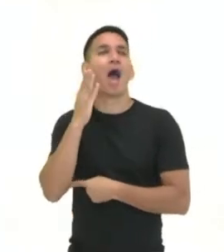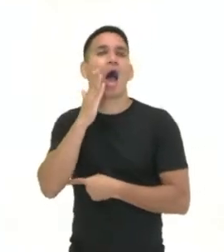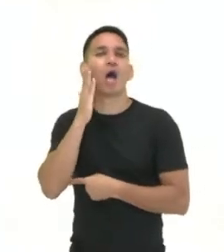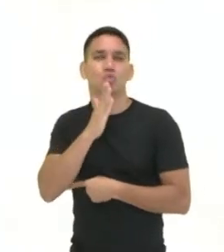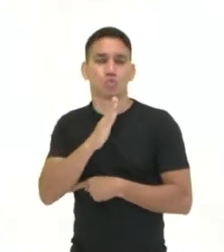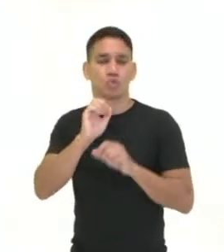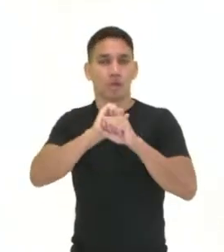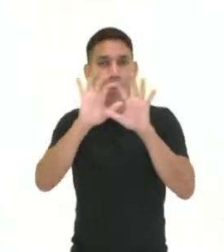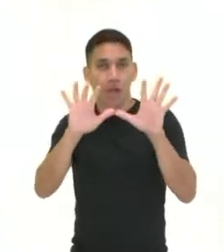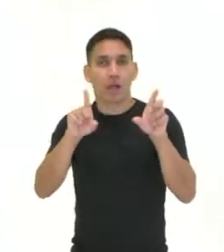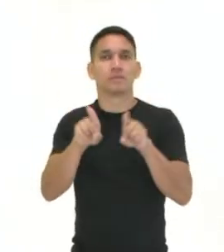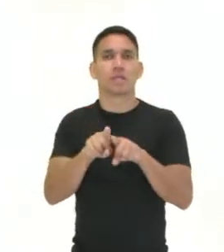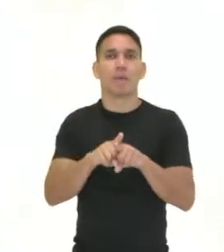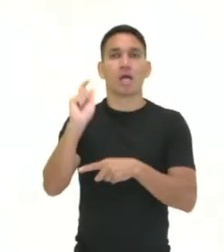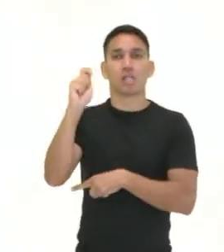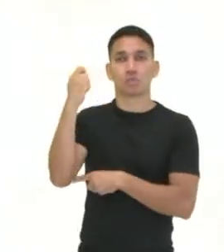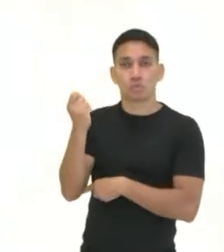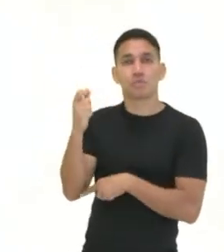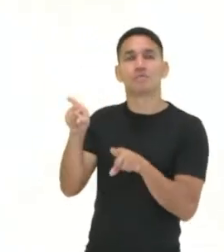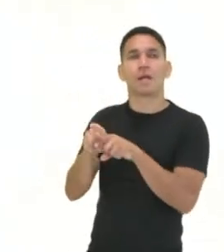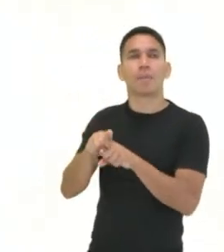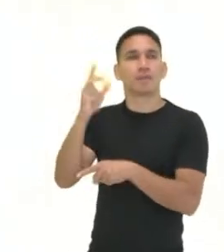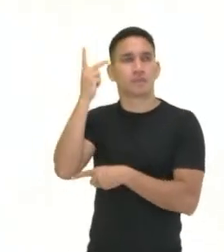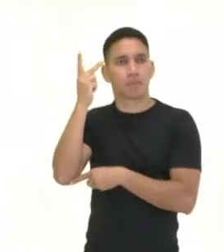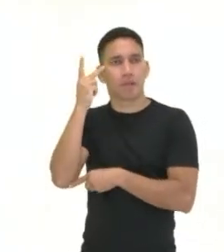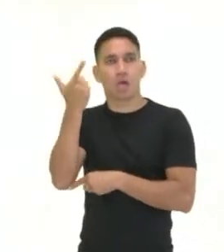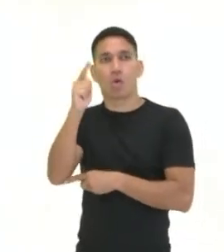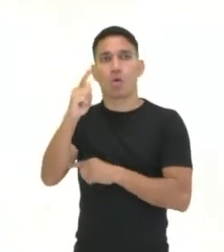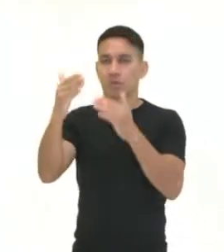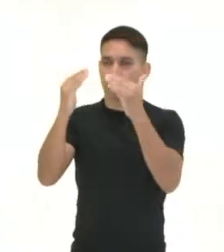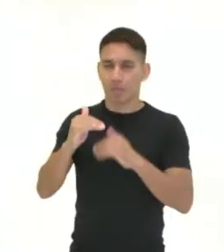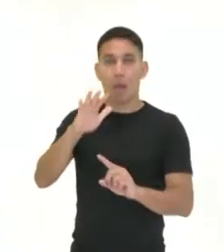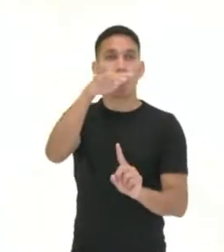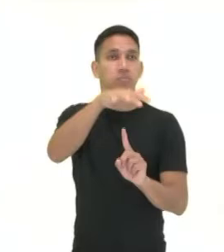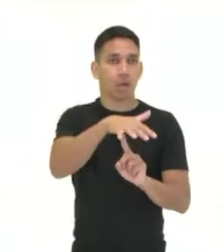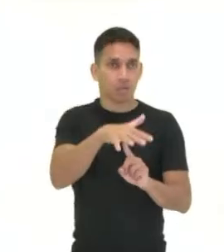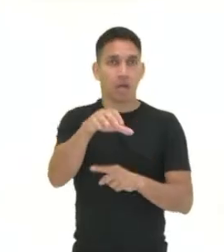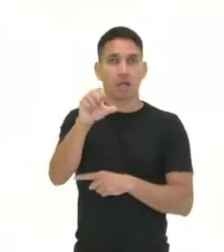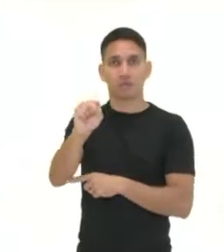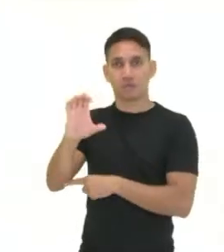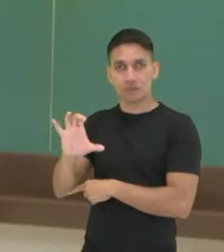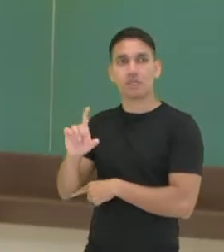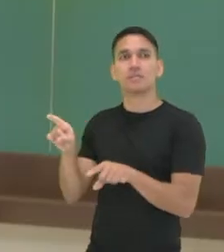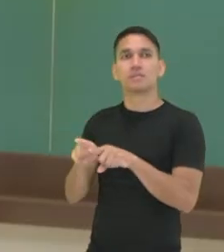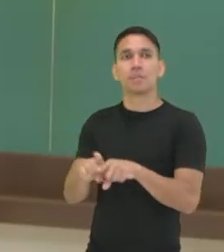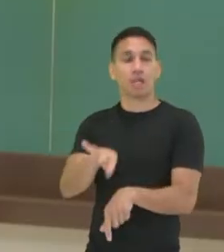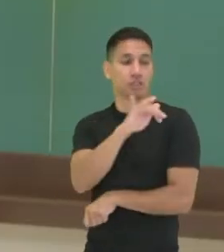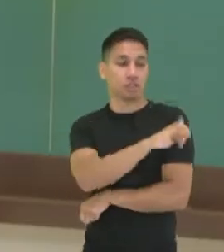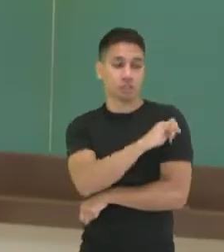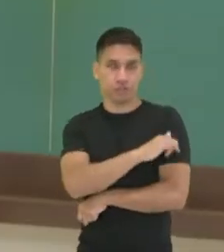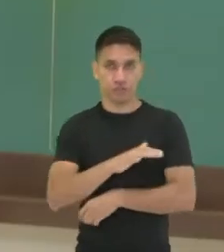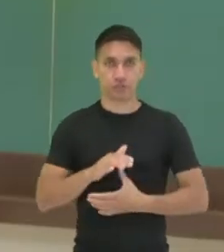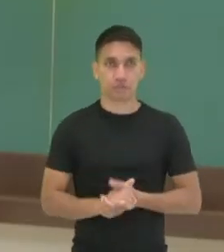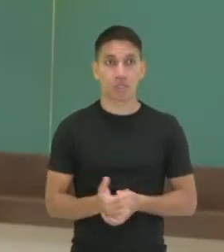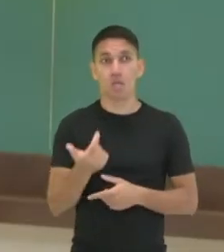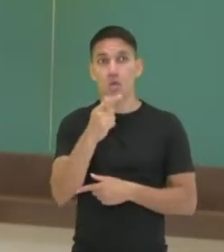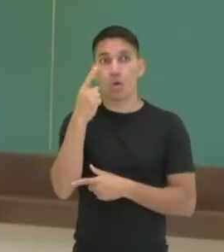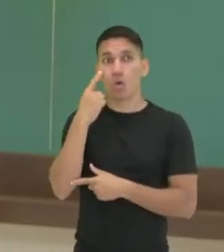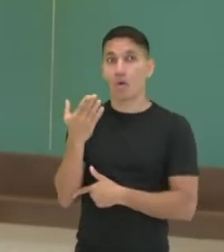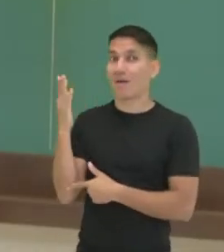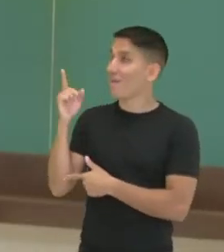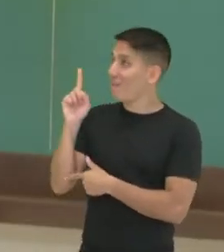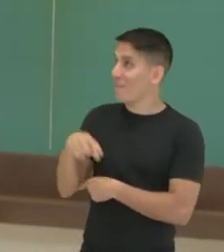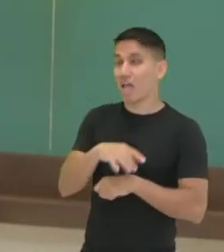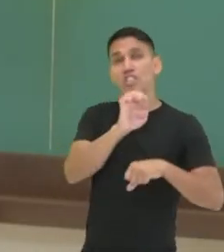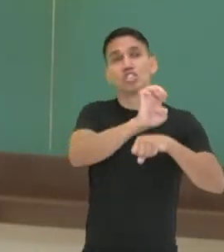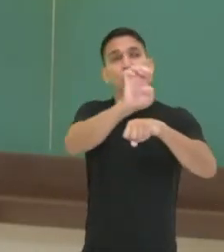do Sul e São Paulo. Aí vem aqui o Paraná, Santa Catarina, Rio de Janeiro. E esses estados aqui